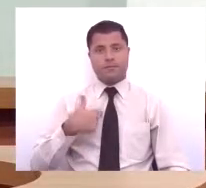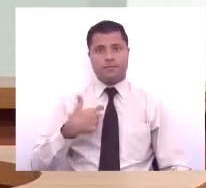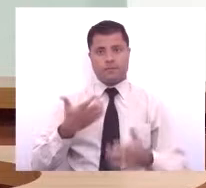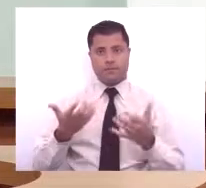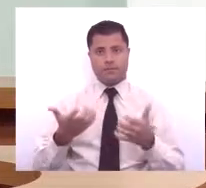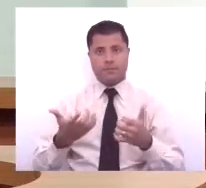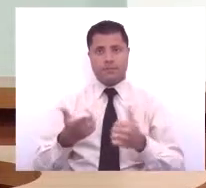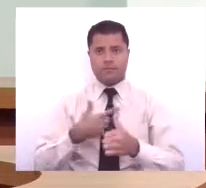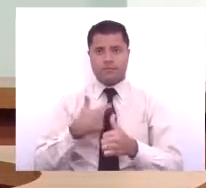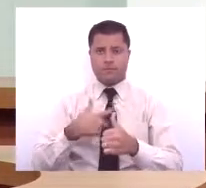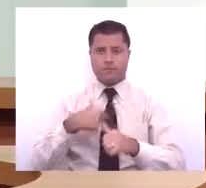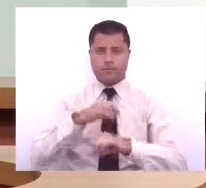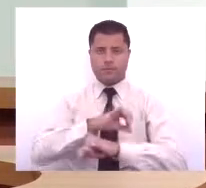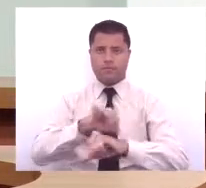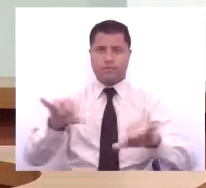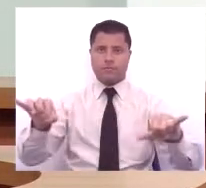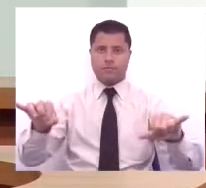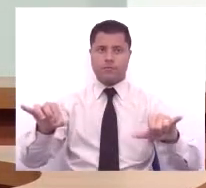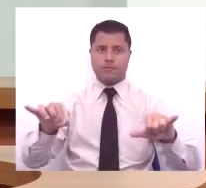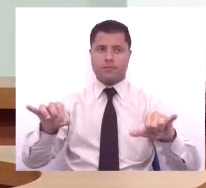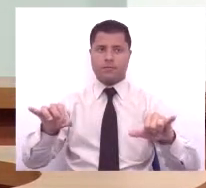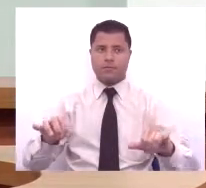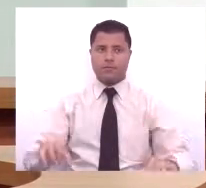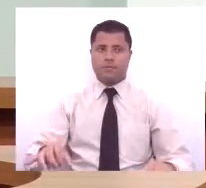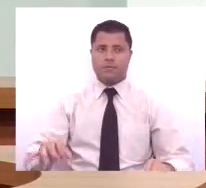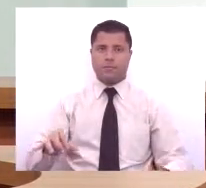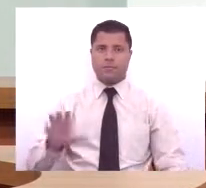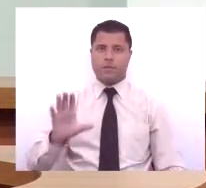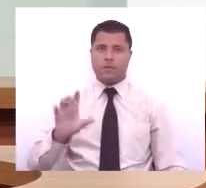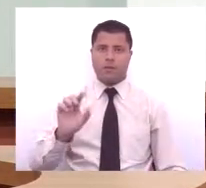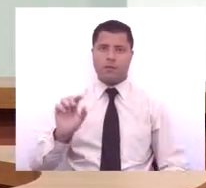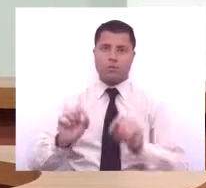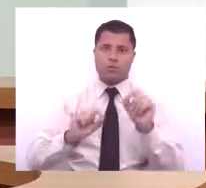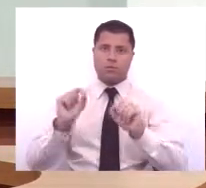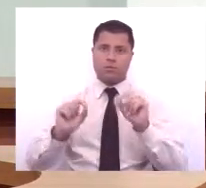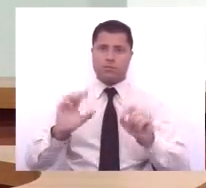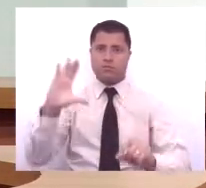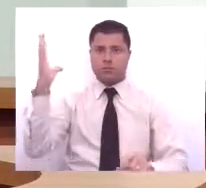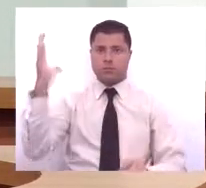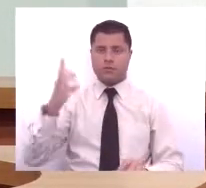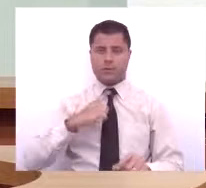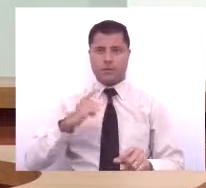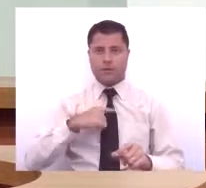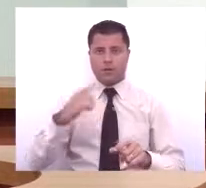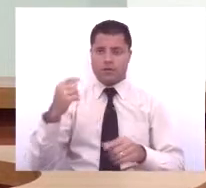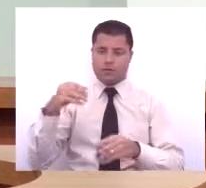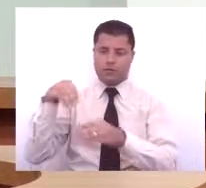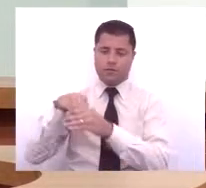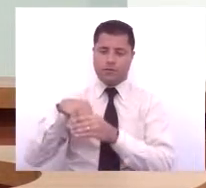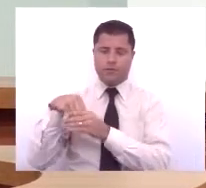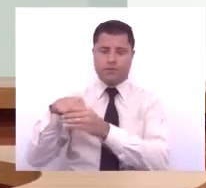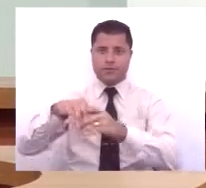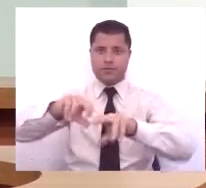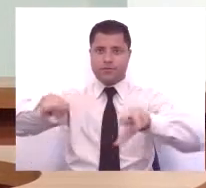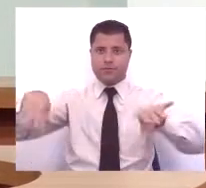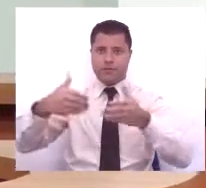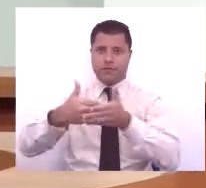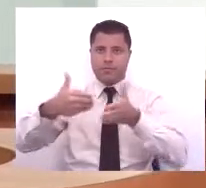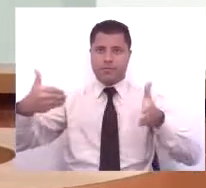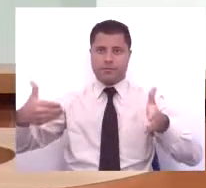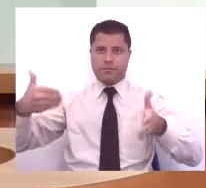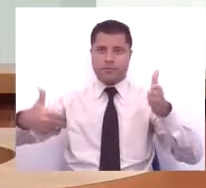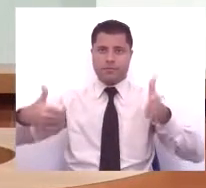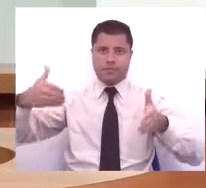primeiro repercutir um pouco do que foi esse processo eleitoral aqui na cidade de Guarulhos,